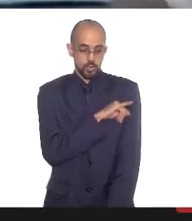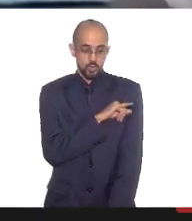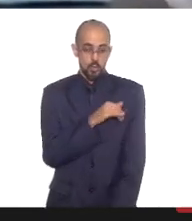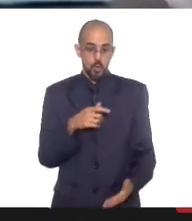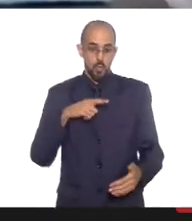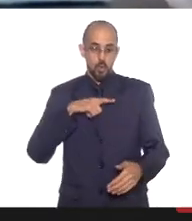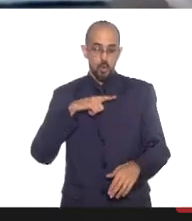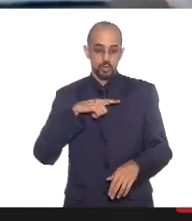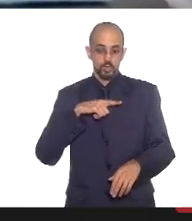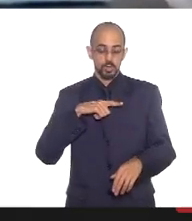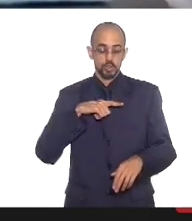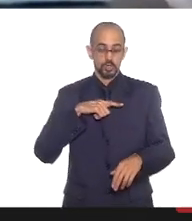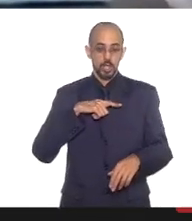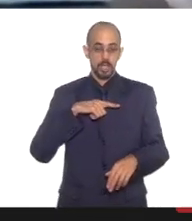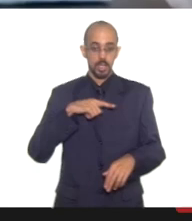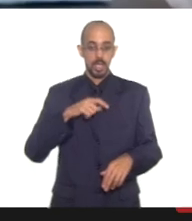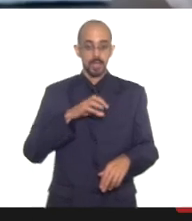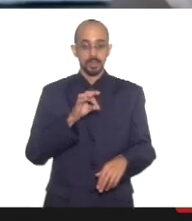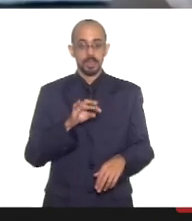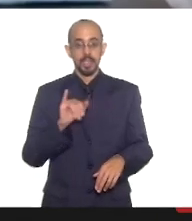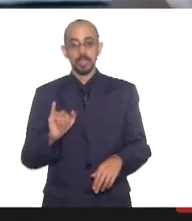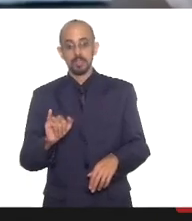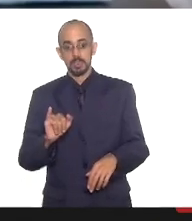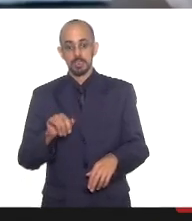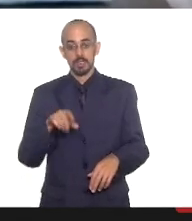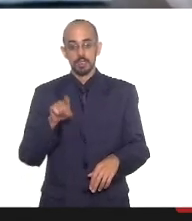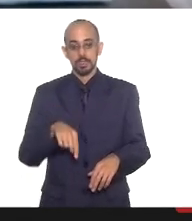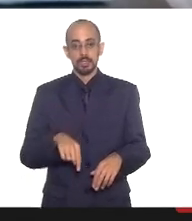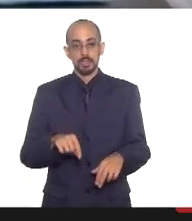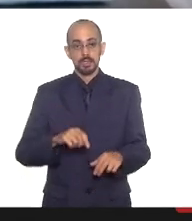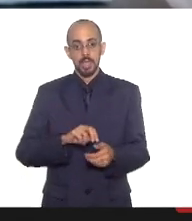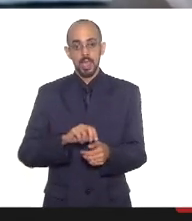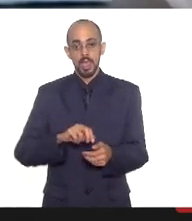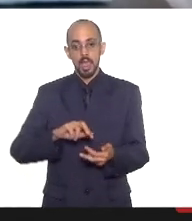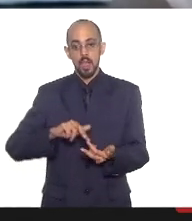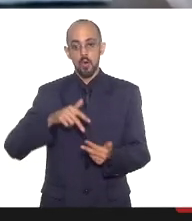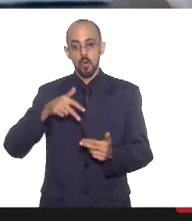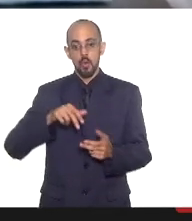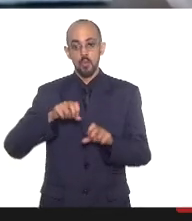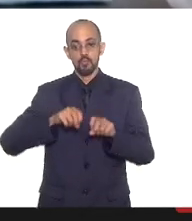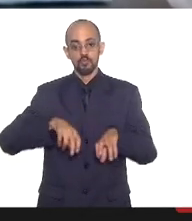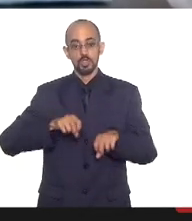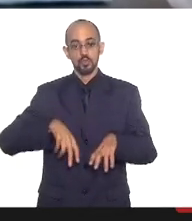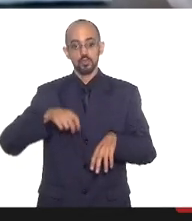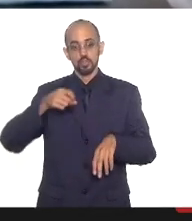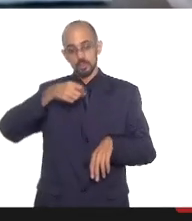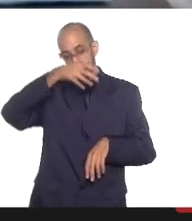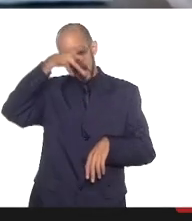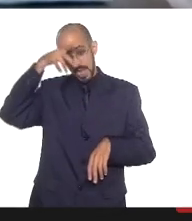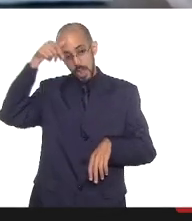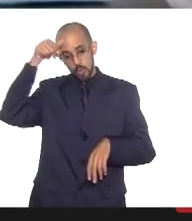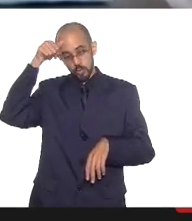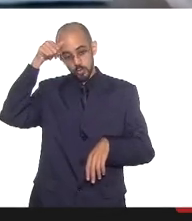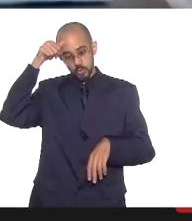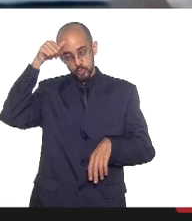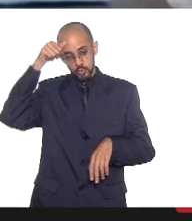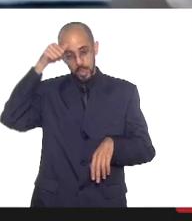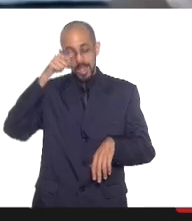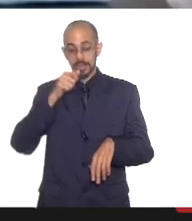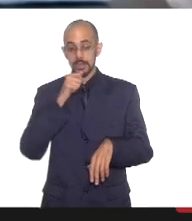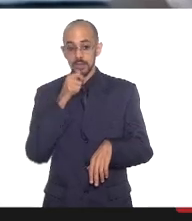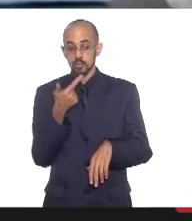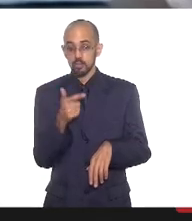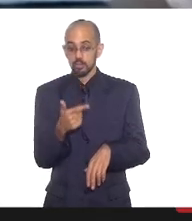circula a gente tem da vareta de balão acho que não teve nenhum caso a identificado aqui no Rio de Janeiro aparente indiana